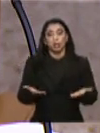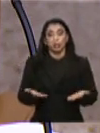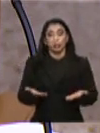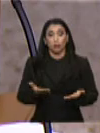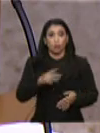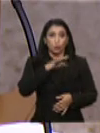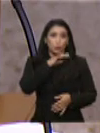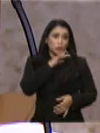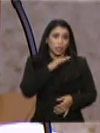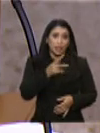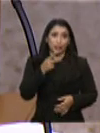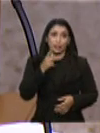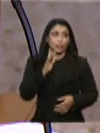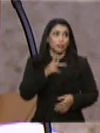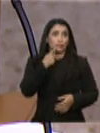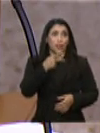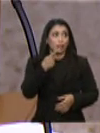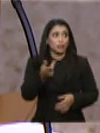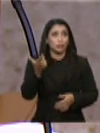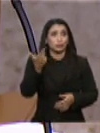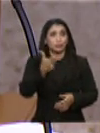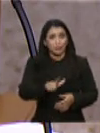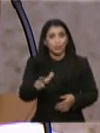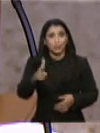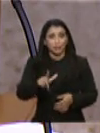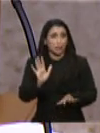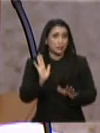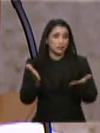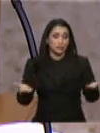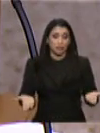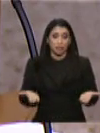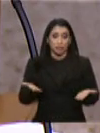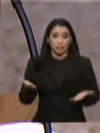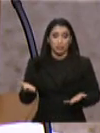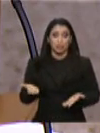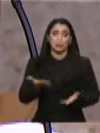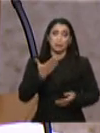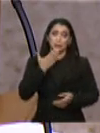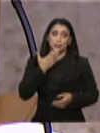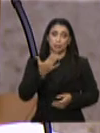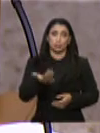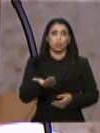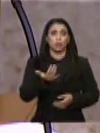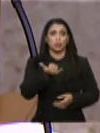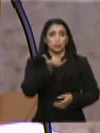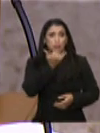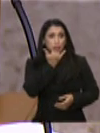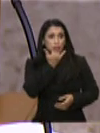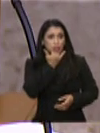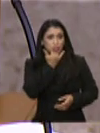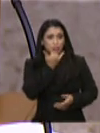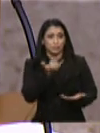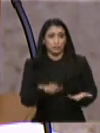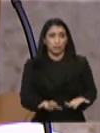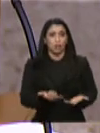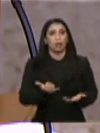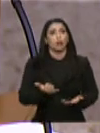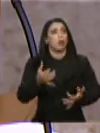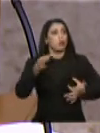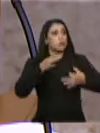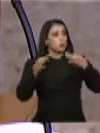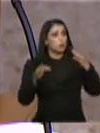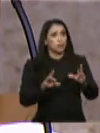vou dizer nada de novo, mas eu pedindo toda a vênia àqueles de quem eu vou divergir e dizer que eu